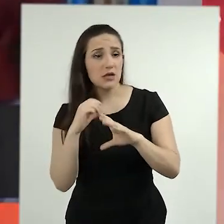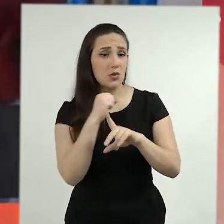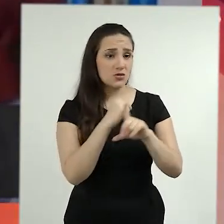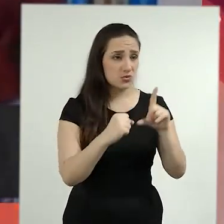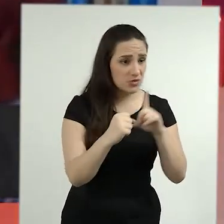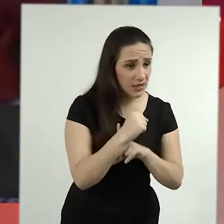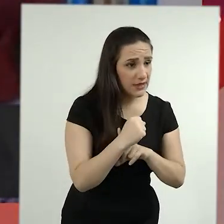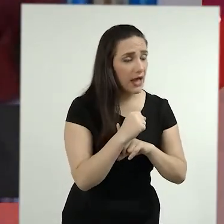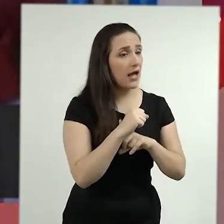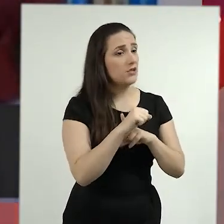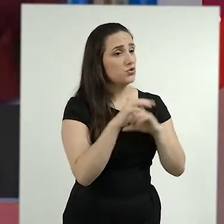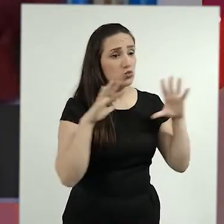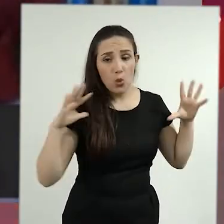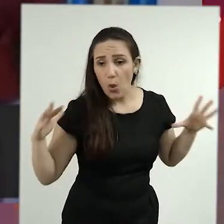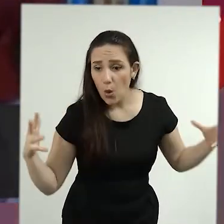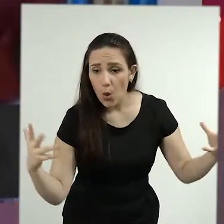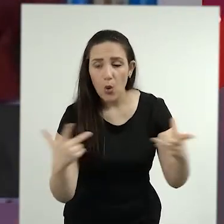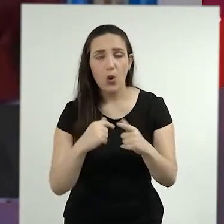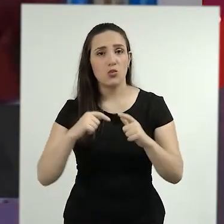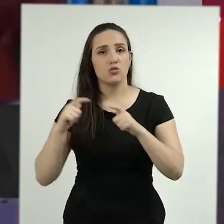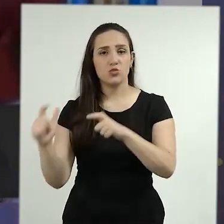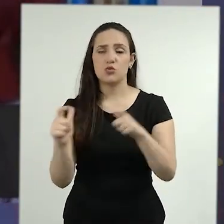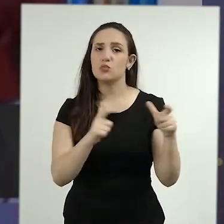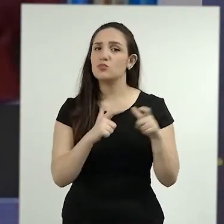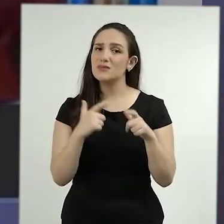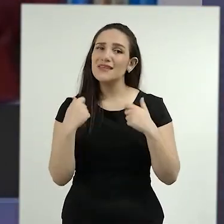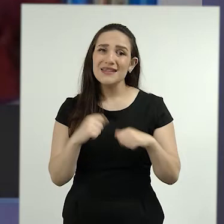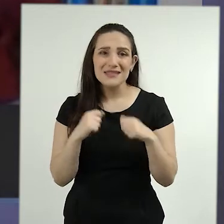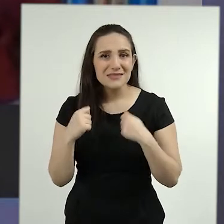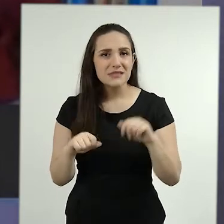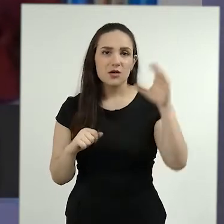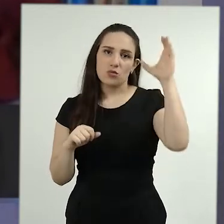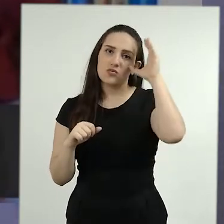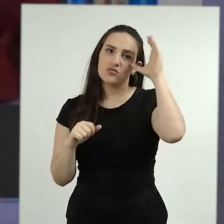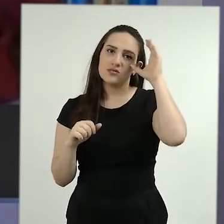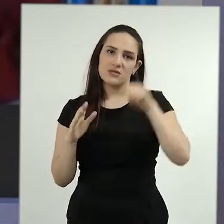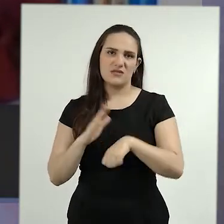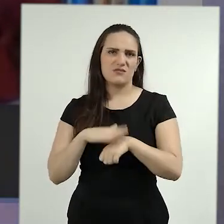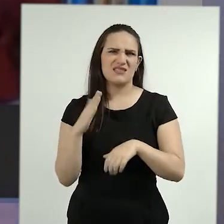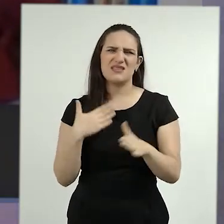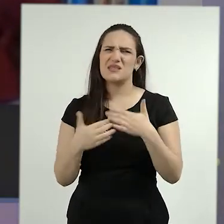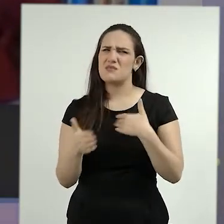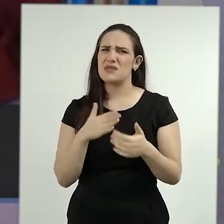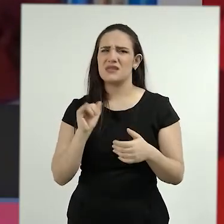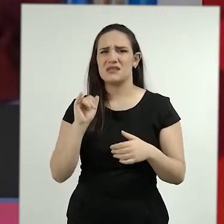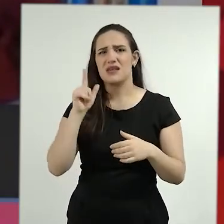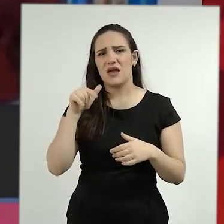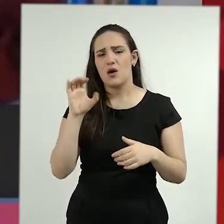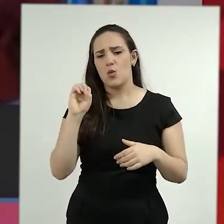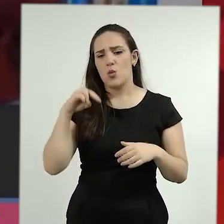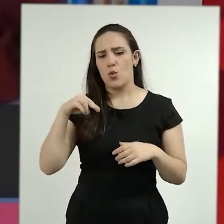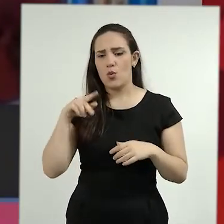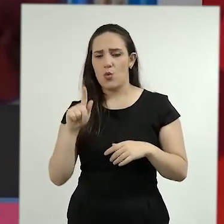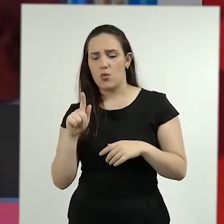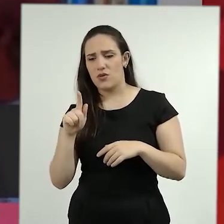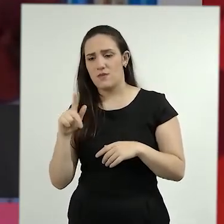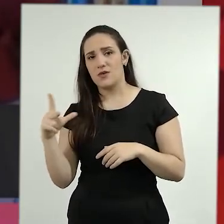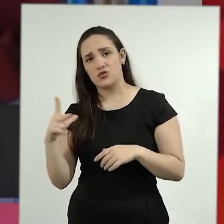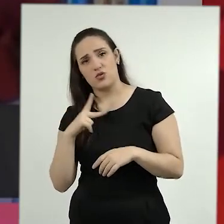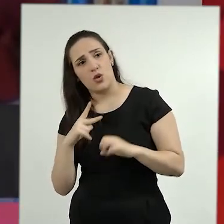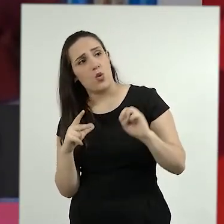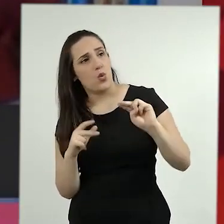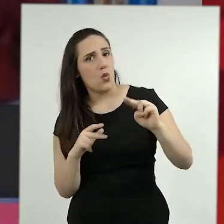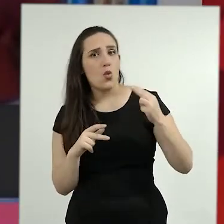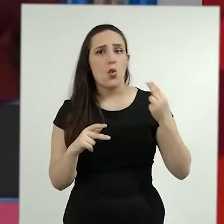os resultados à sociedade, prestamos serviços à sociedade, por mais que seja uma instituição ou particular, ou uma organização não governamental.